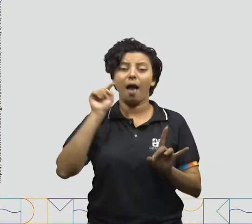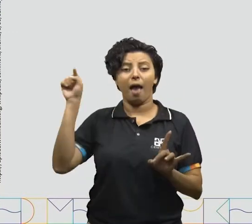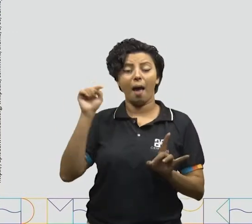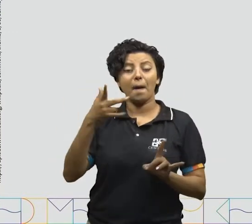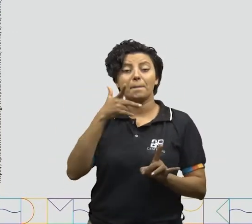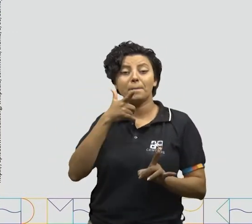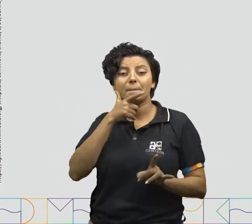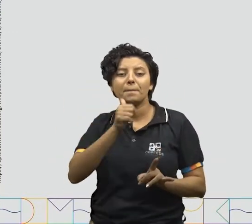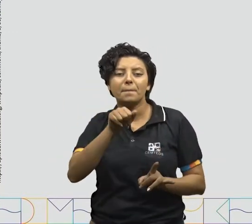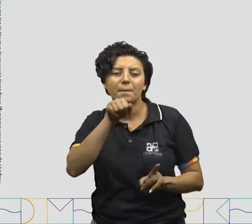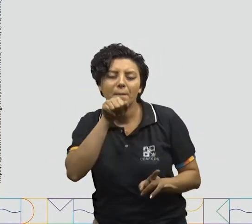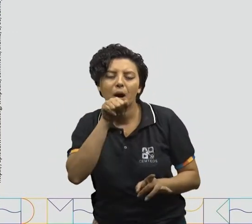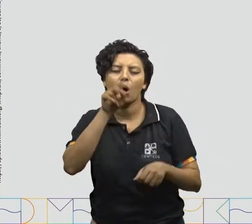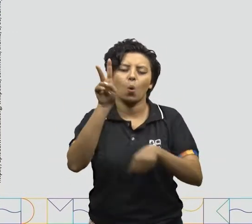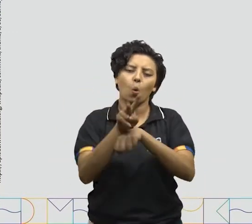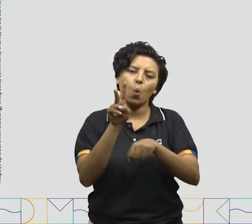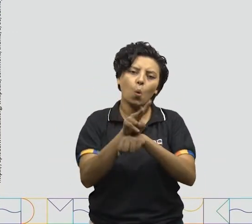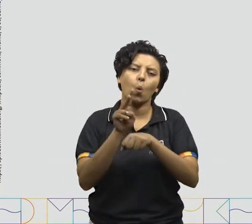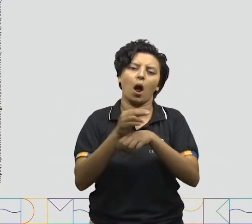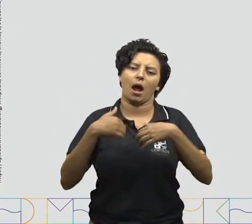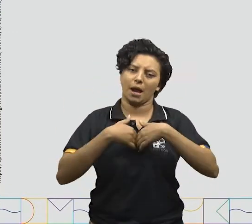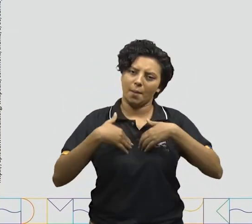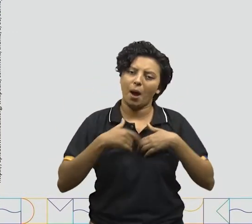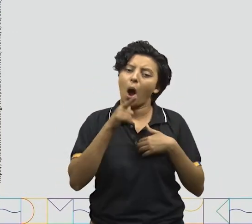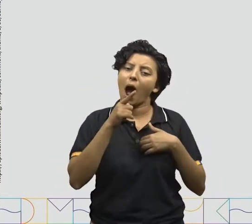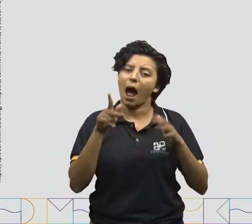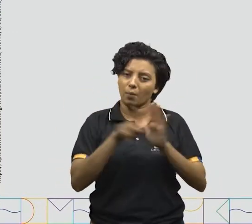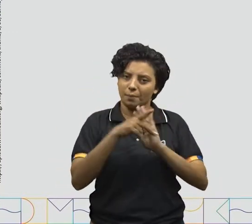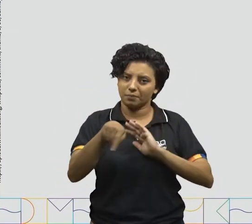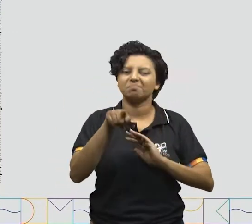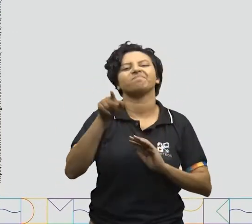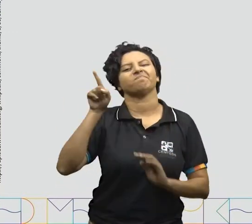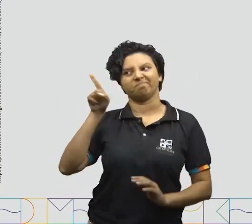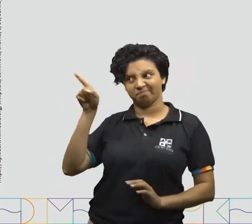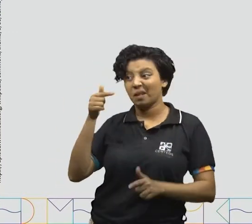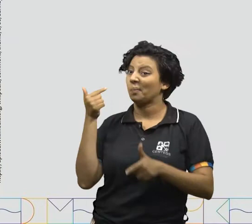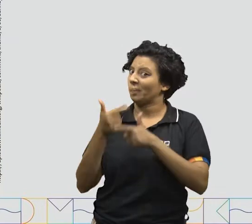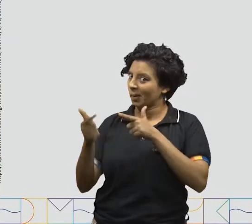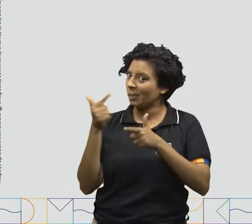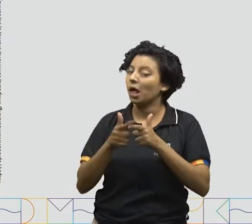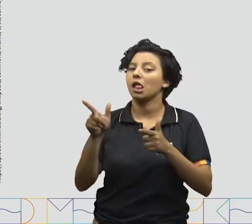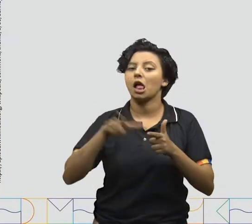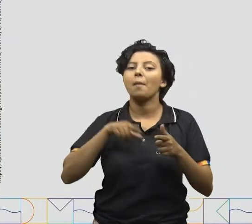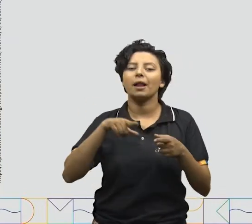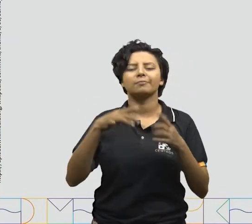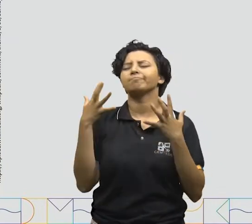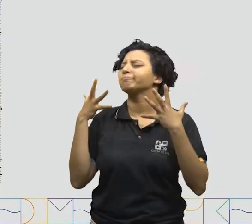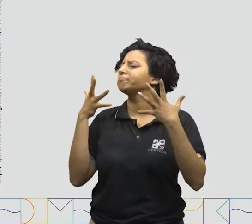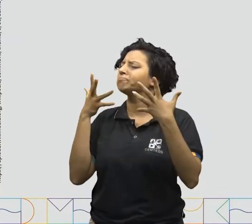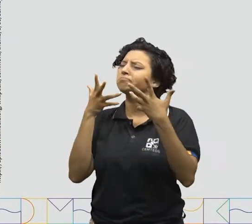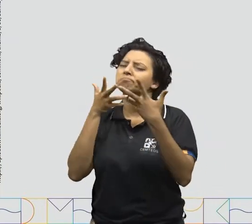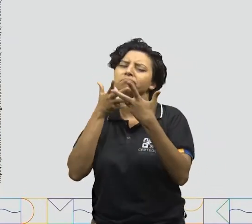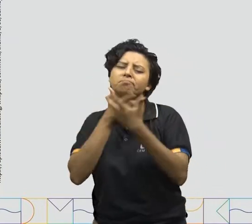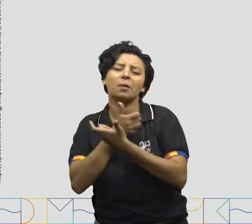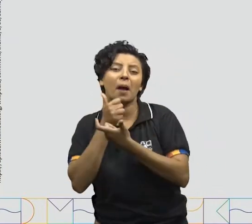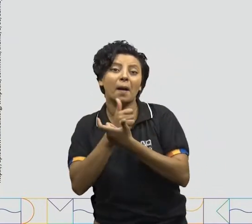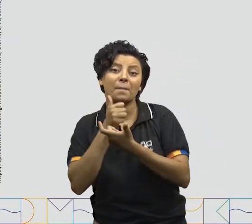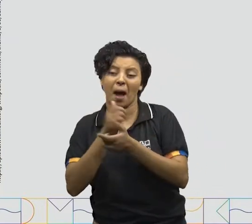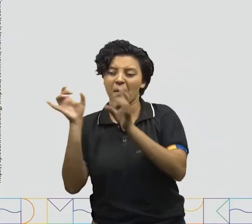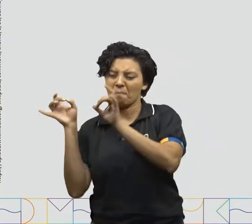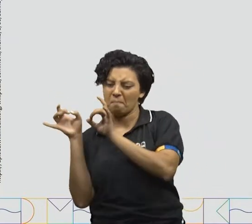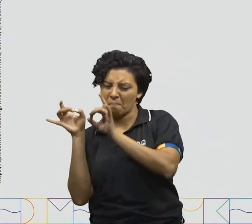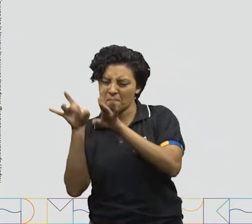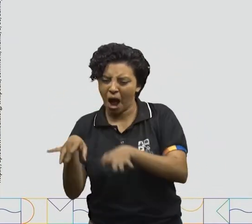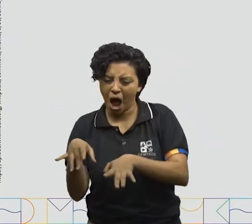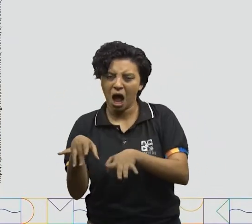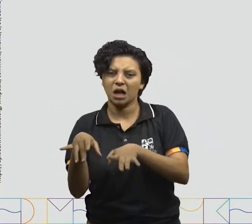marinhos. Dizem que Sedna passou por maus bocados. Ela era uma moça muito bonita, mas foi jogada no mar por não